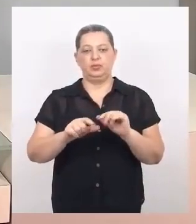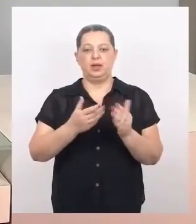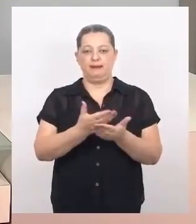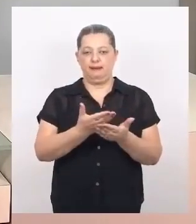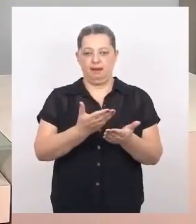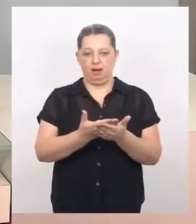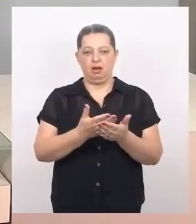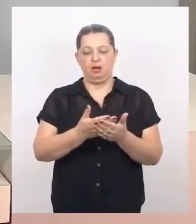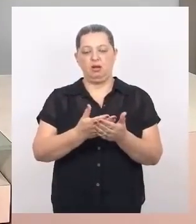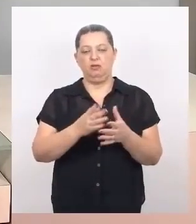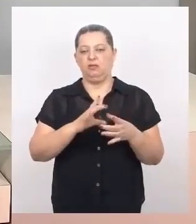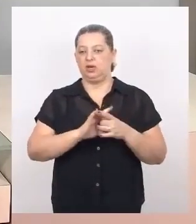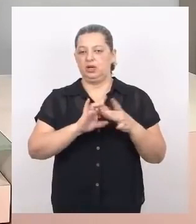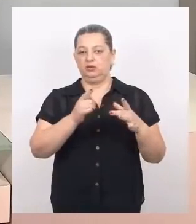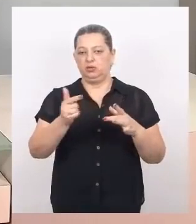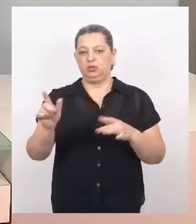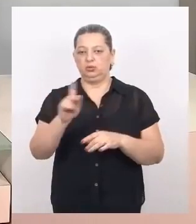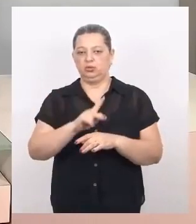docente possa pegar.